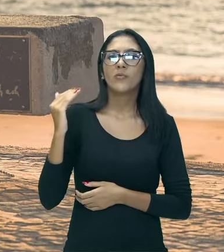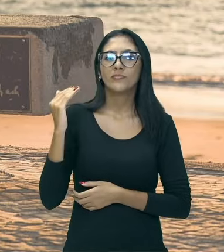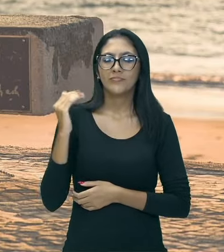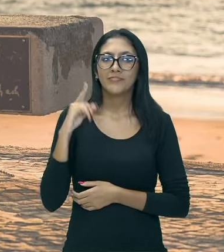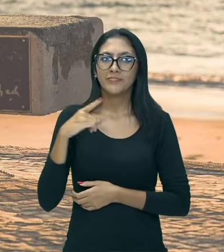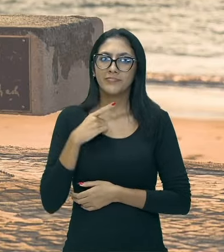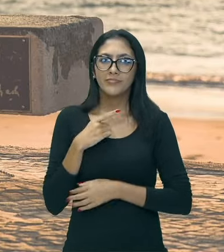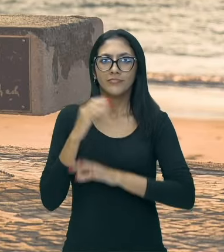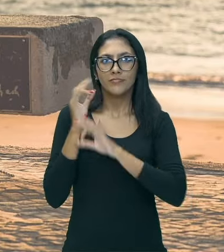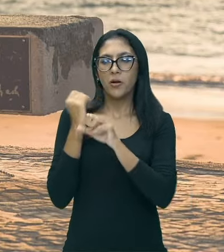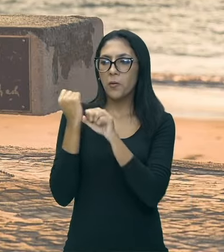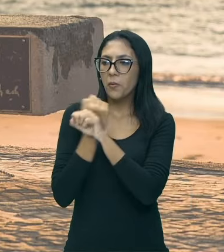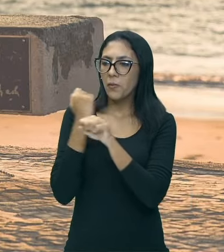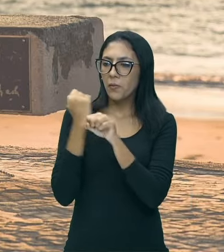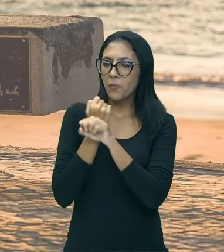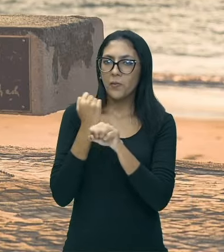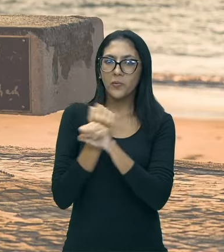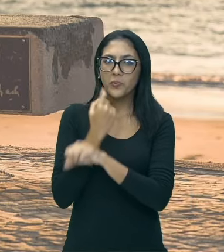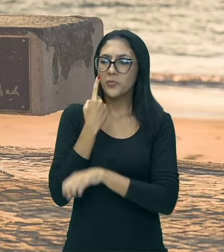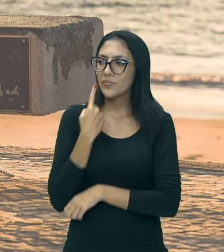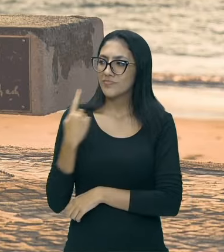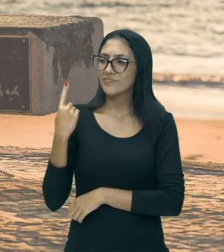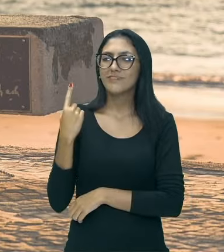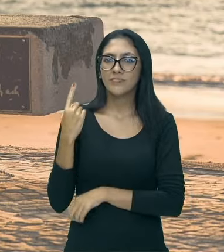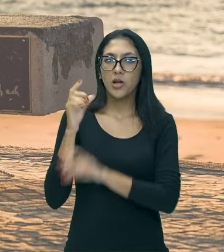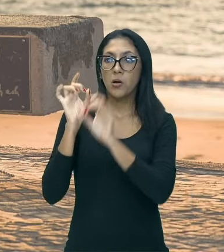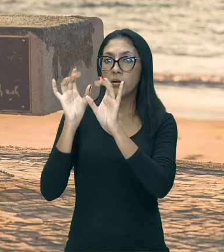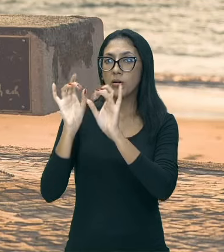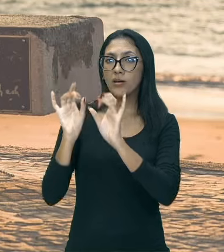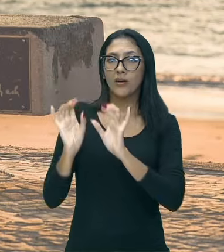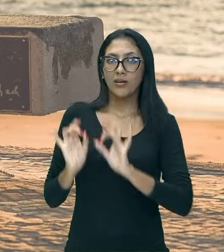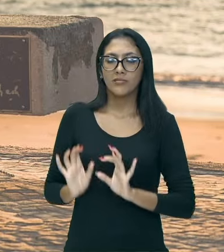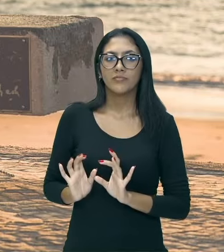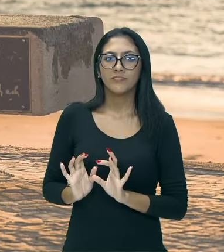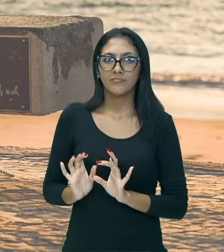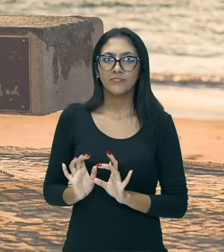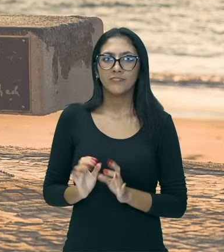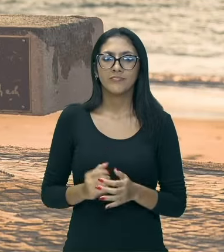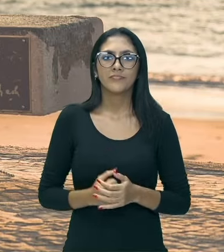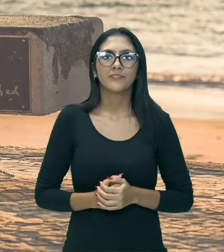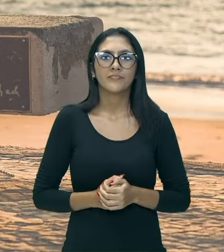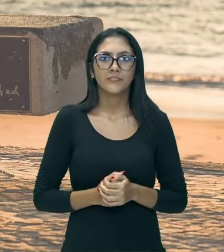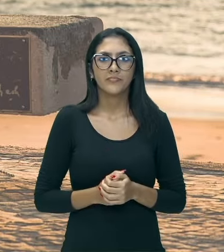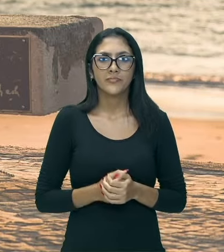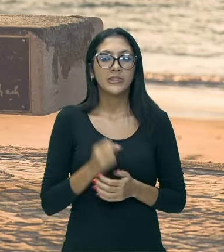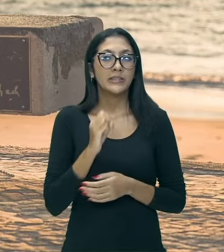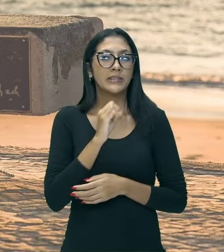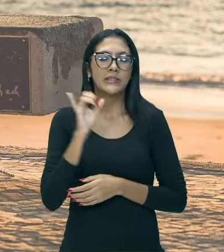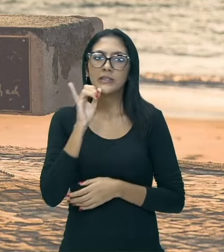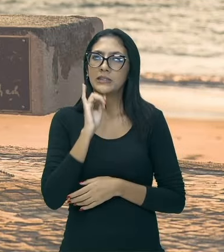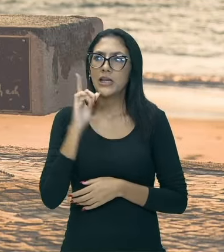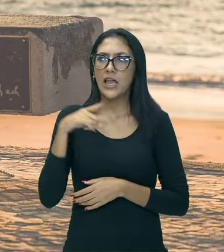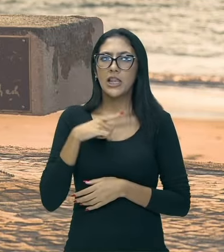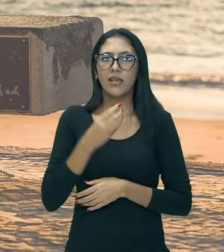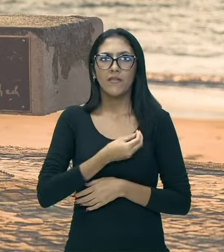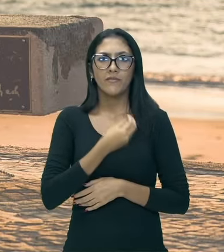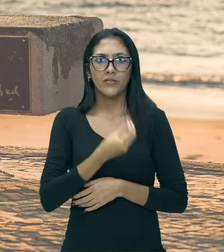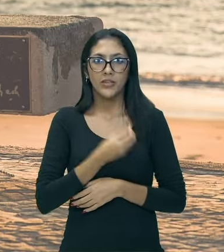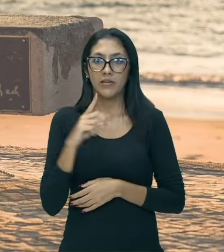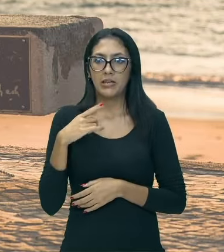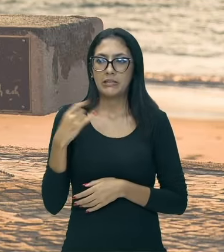para homenageá-lo. Olha que legal! E eu estou aqui do lado dessa estátua. Se ele estivesse vivo, ele tinha